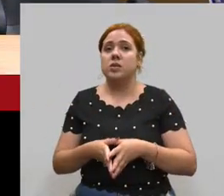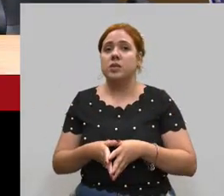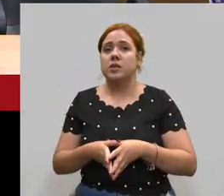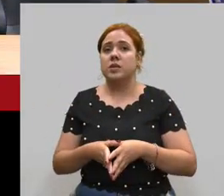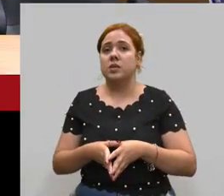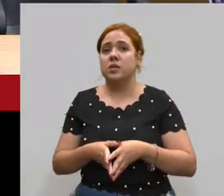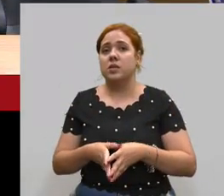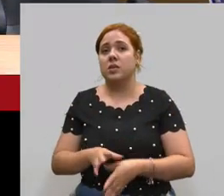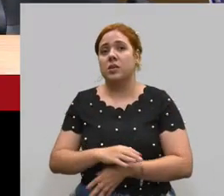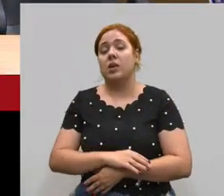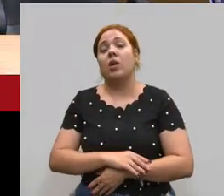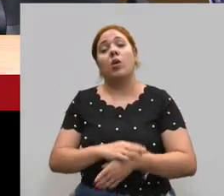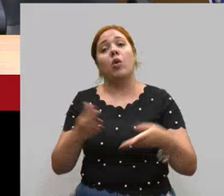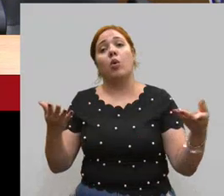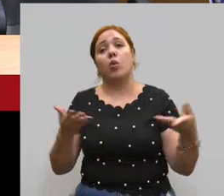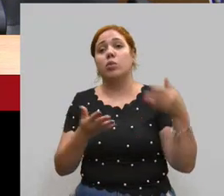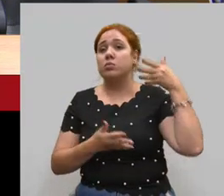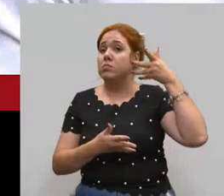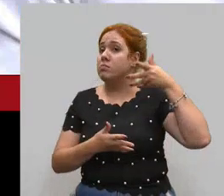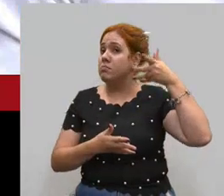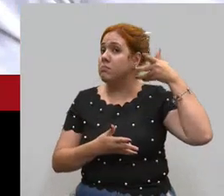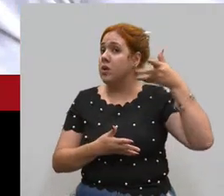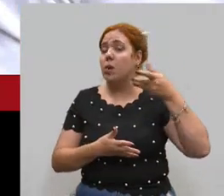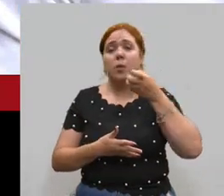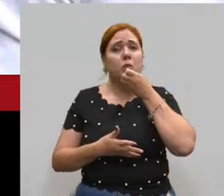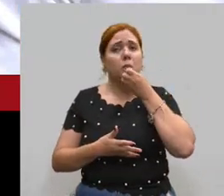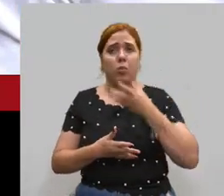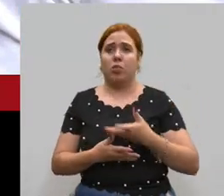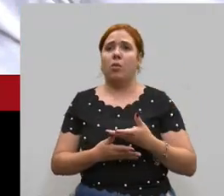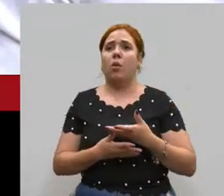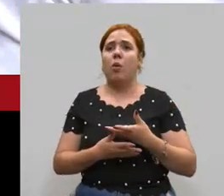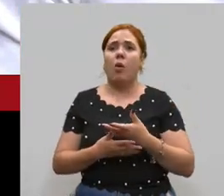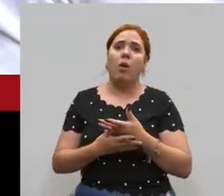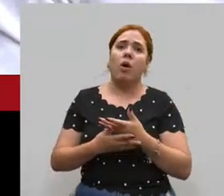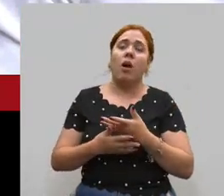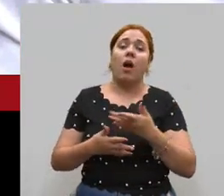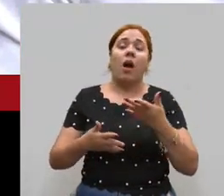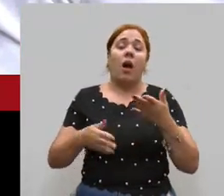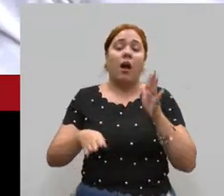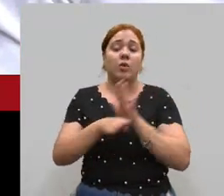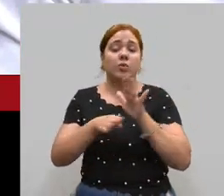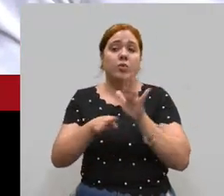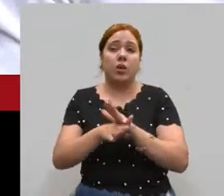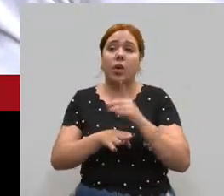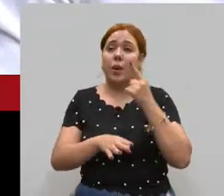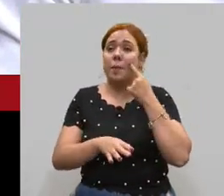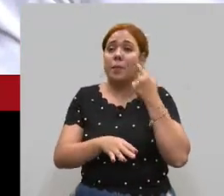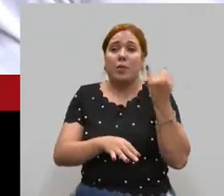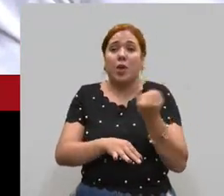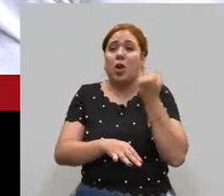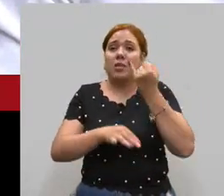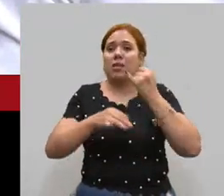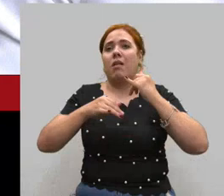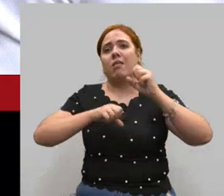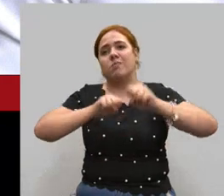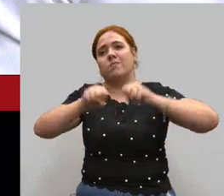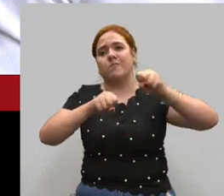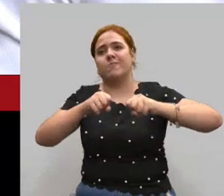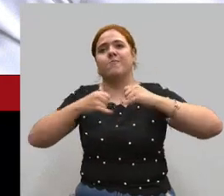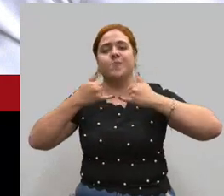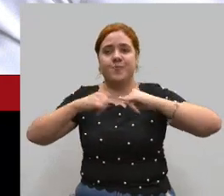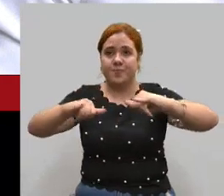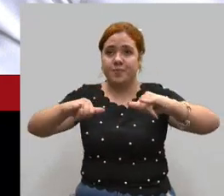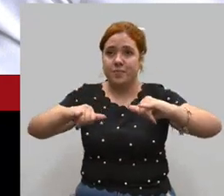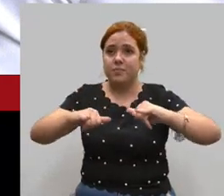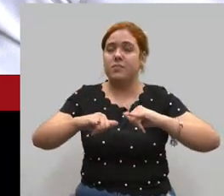depoimentos que a gente teve aqui hoje eh ficou ainda mais Evidente da importância da cadeira eh elétrica e motorizada